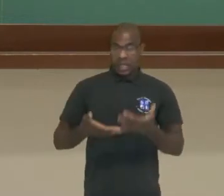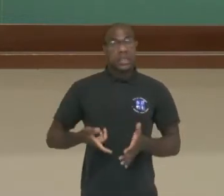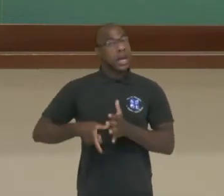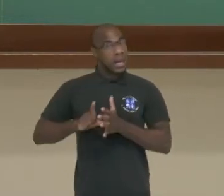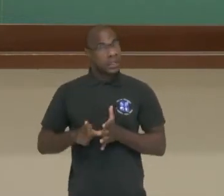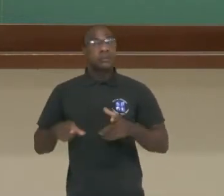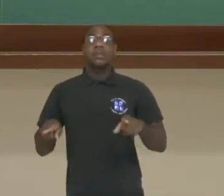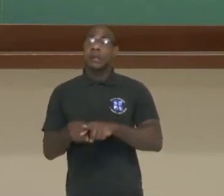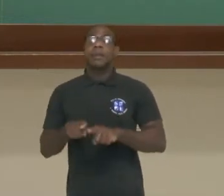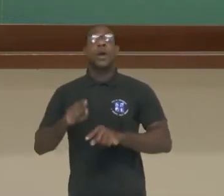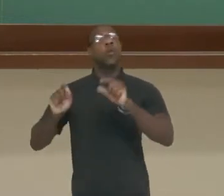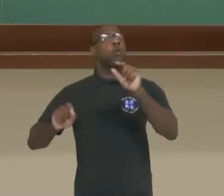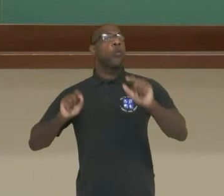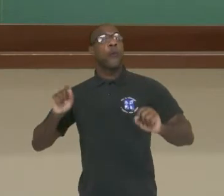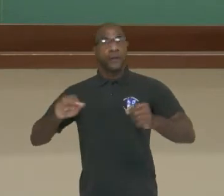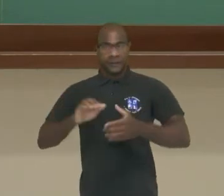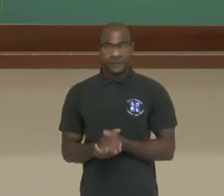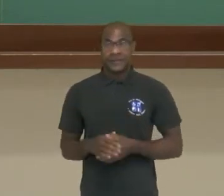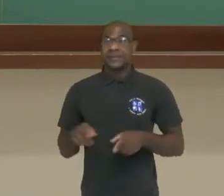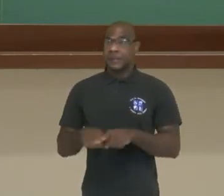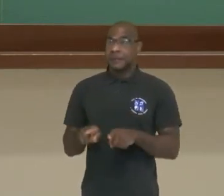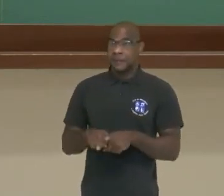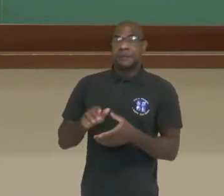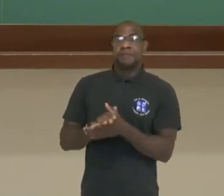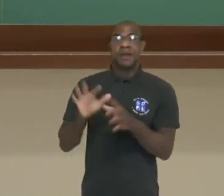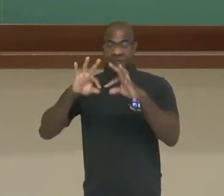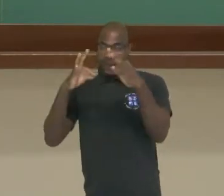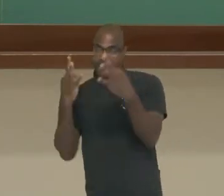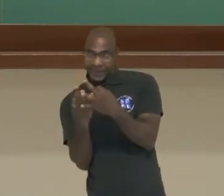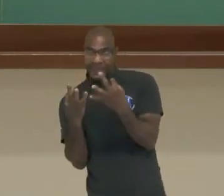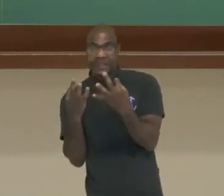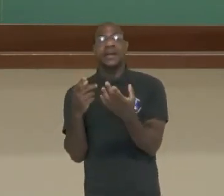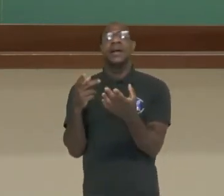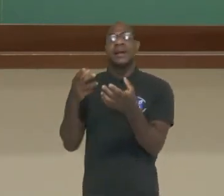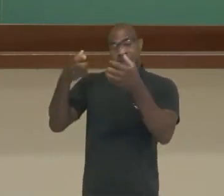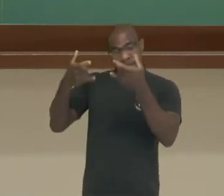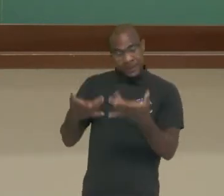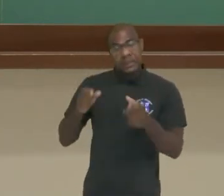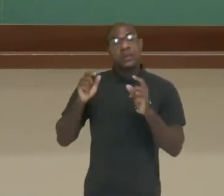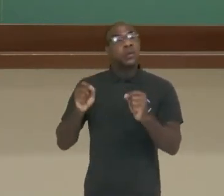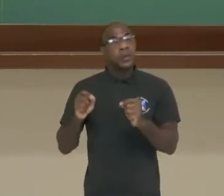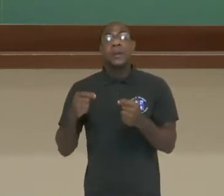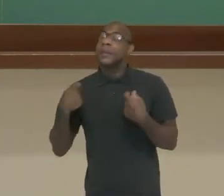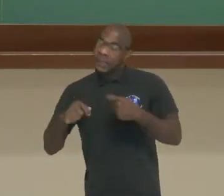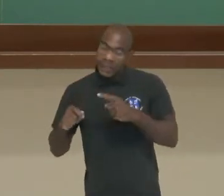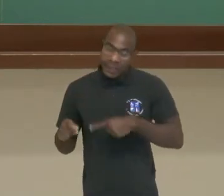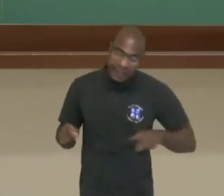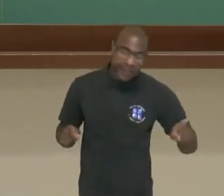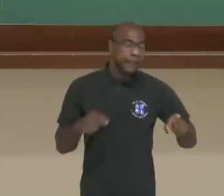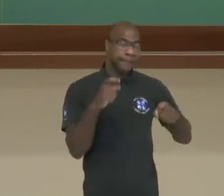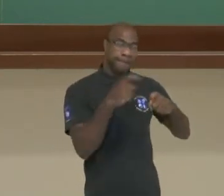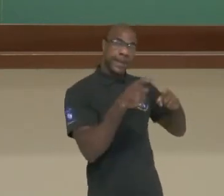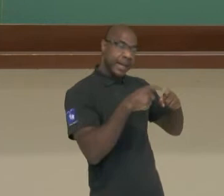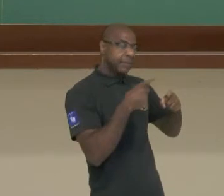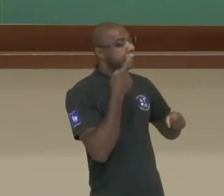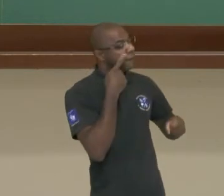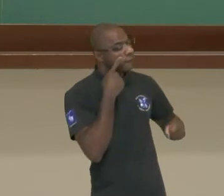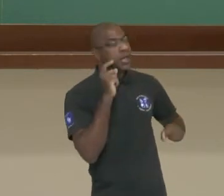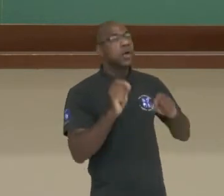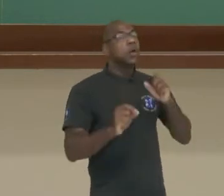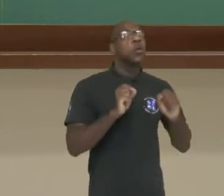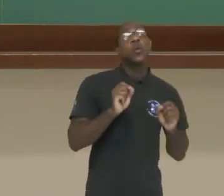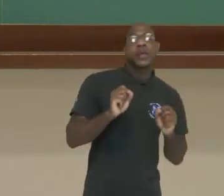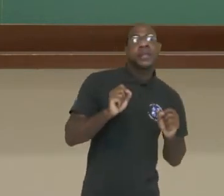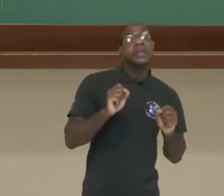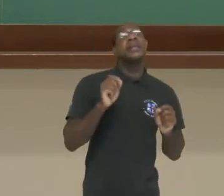e aí, né, os seus pais, os seus familiares devem então procurar um médico para verificar